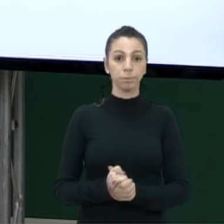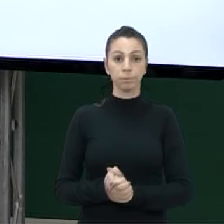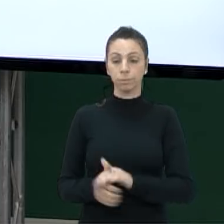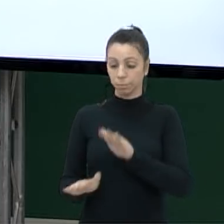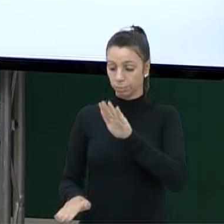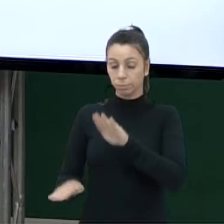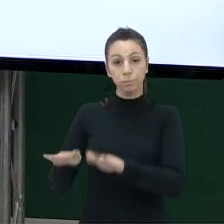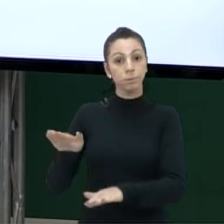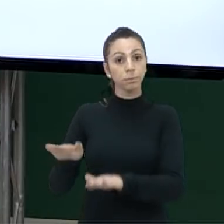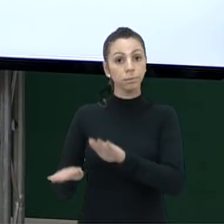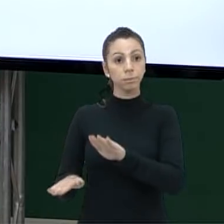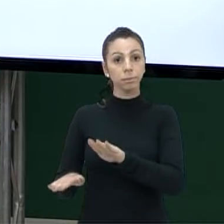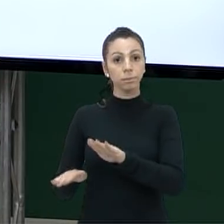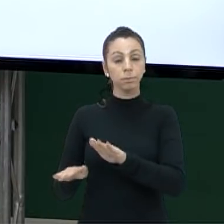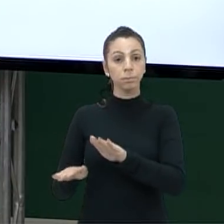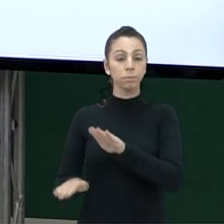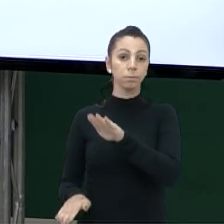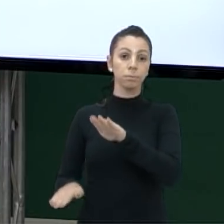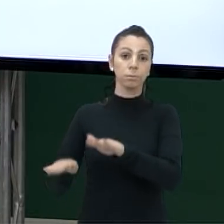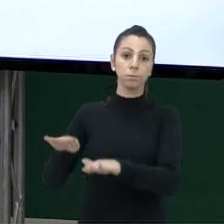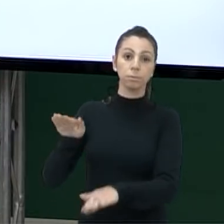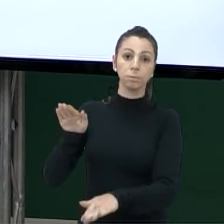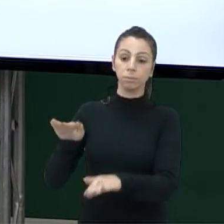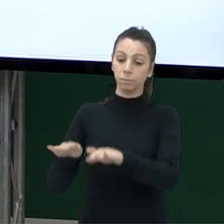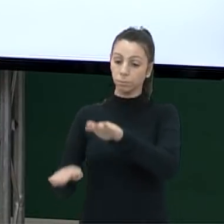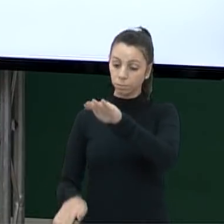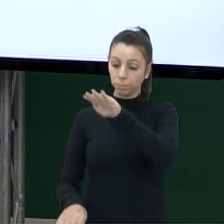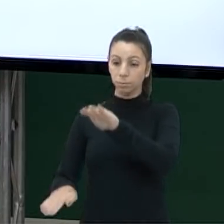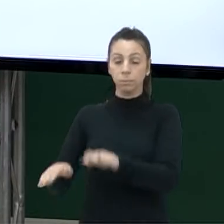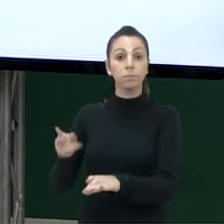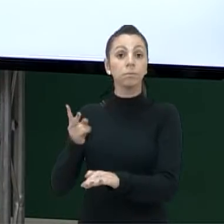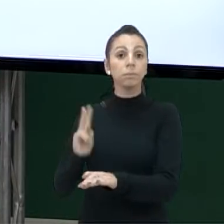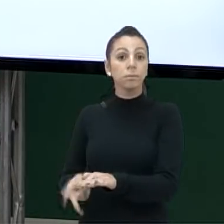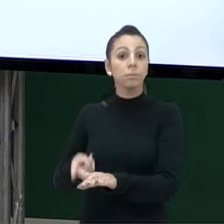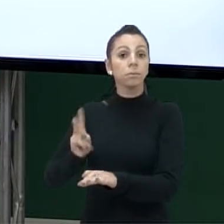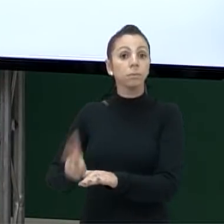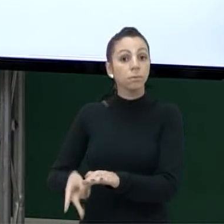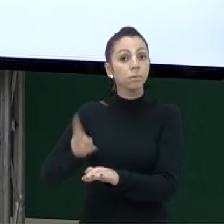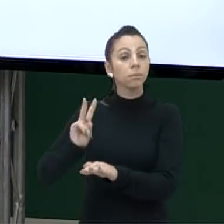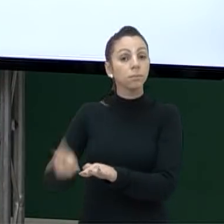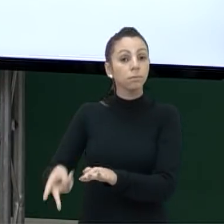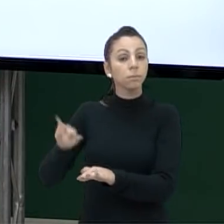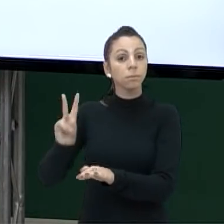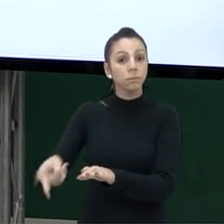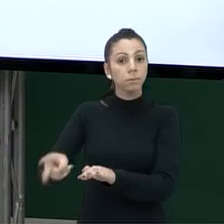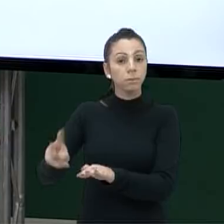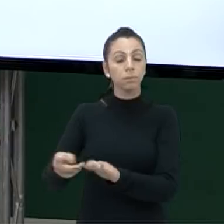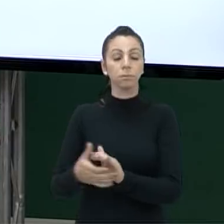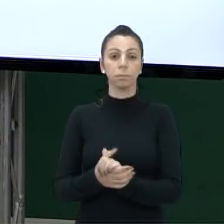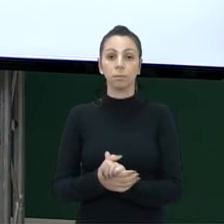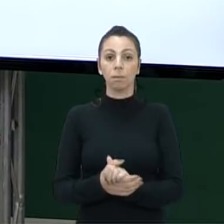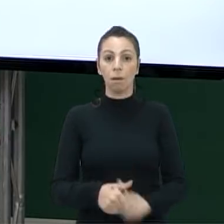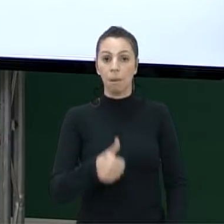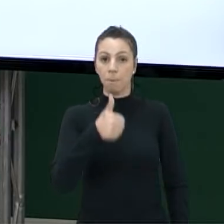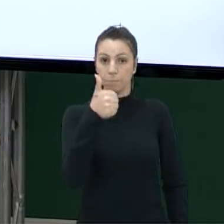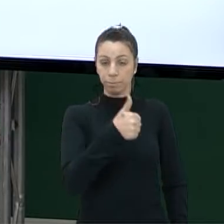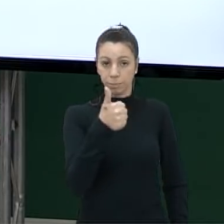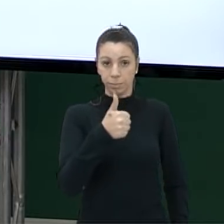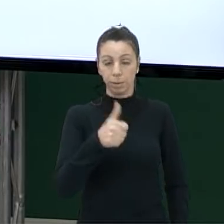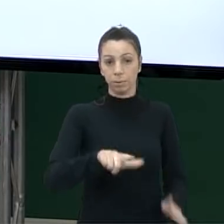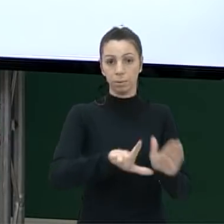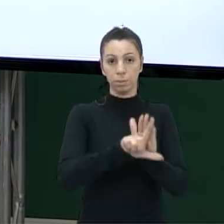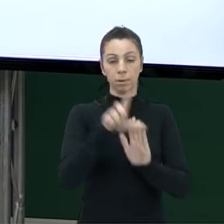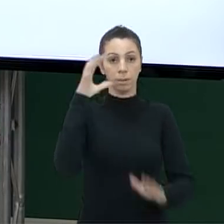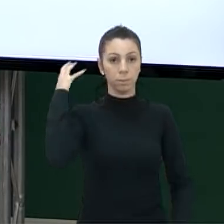quantidade de movimento ela se conserva, né? Então, a primeira lei de Newton, né, a princípio da inércia, ela